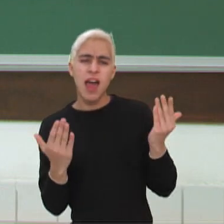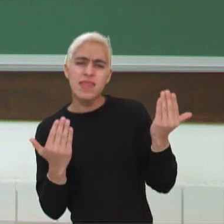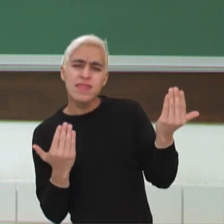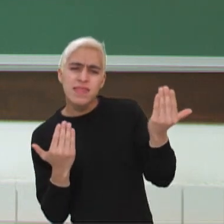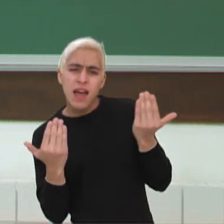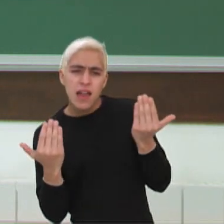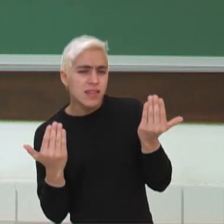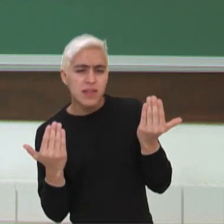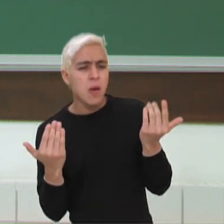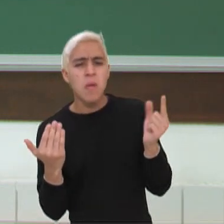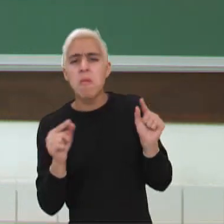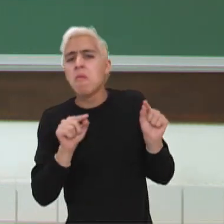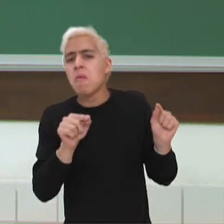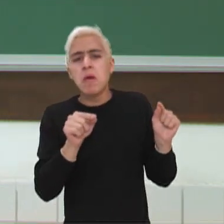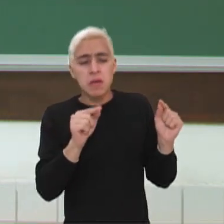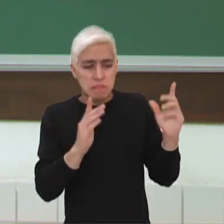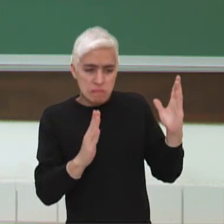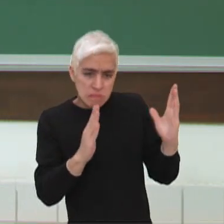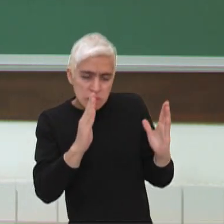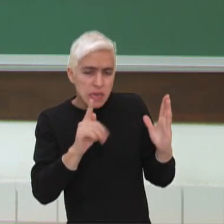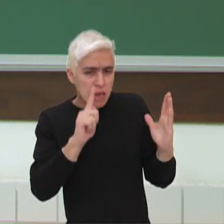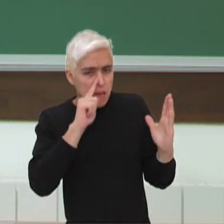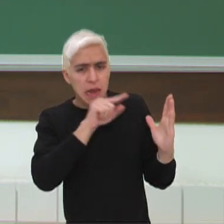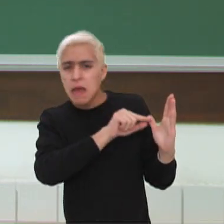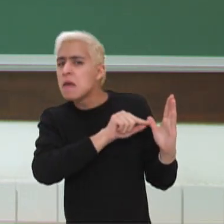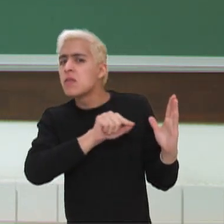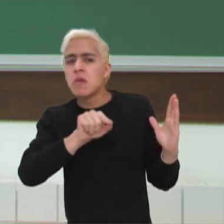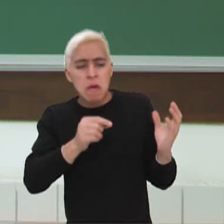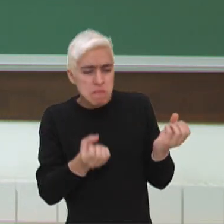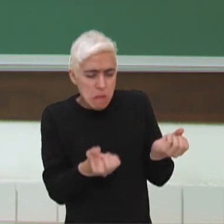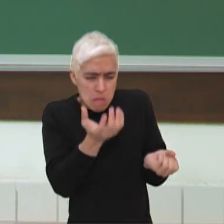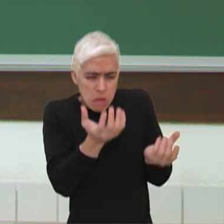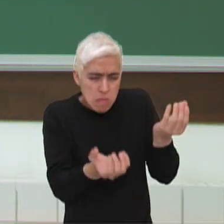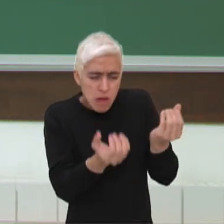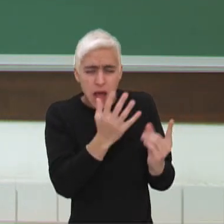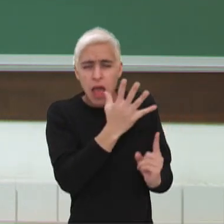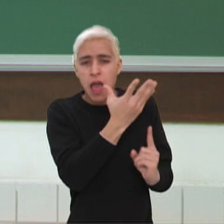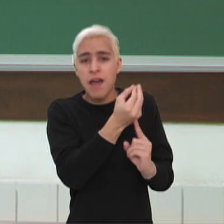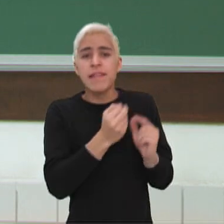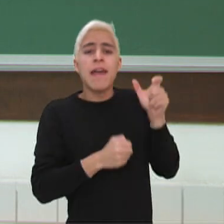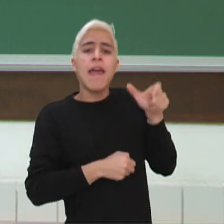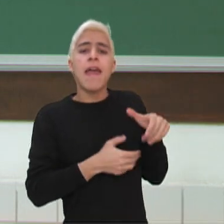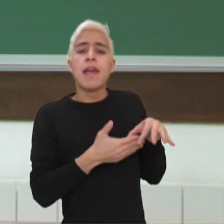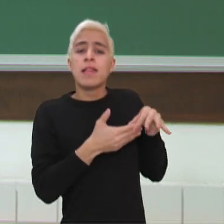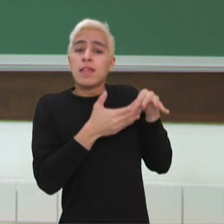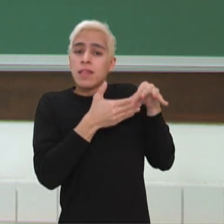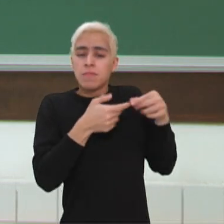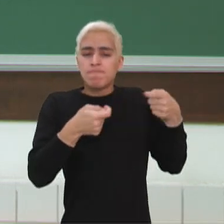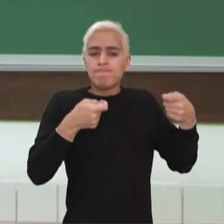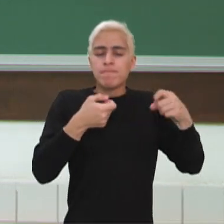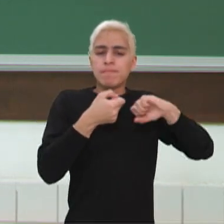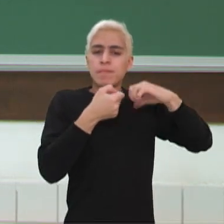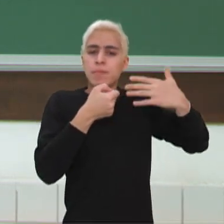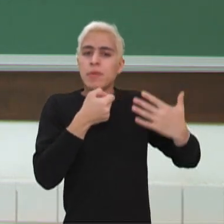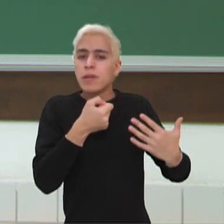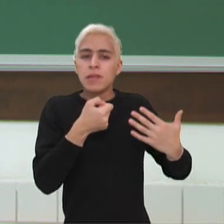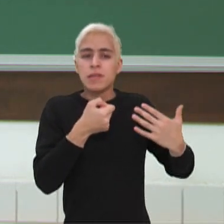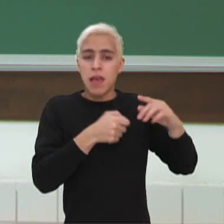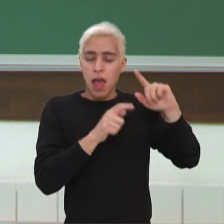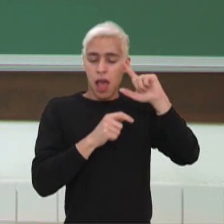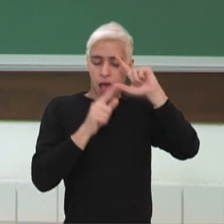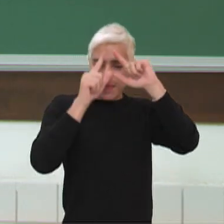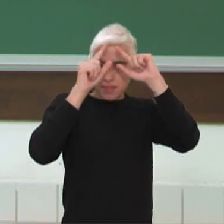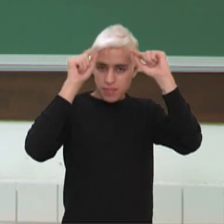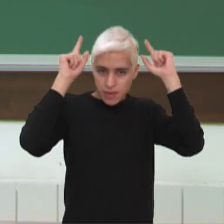foi produzido de arte durante esse período em que Péricles estava administrando a democracia ateniense. Qual